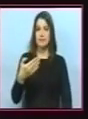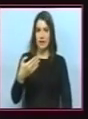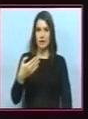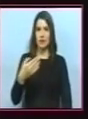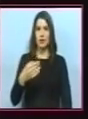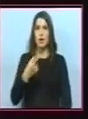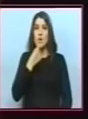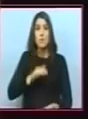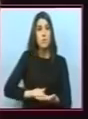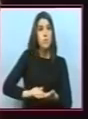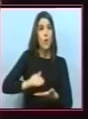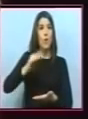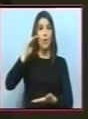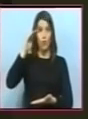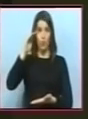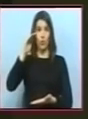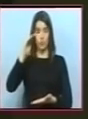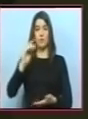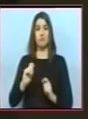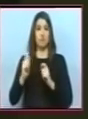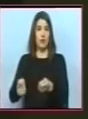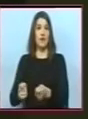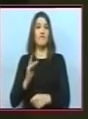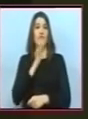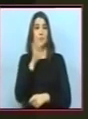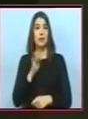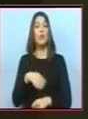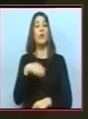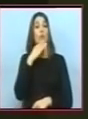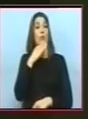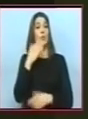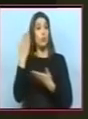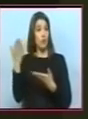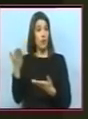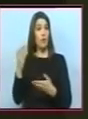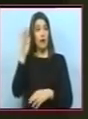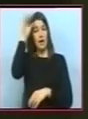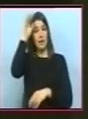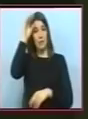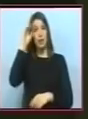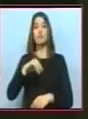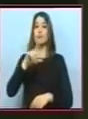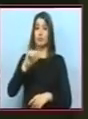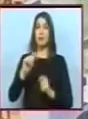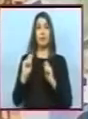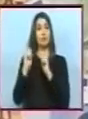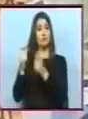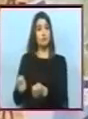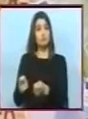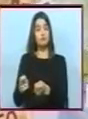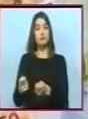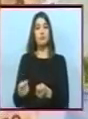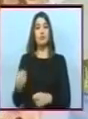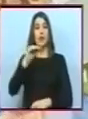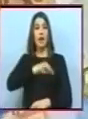verdadeira fortuna aos seus herdeiros. O animal de estimação, Trouble, foi um dos contemplados, ganhou de herança mais